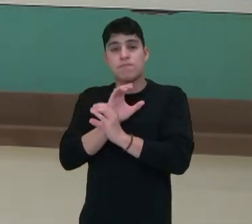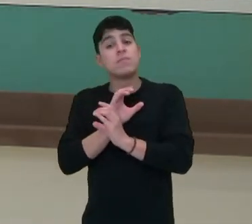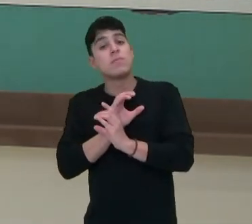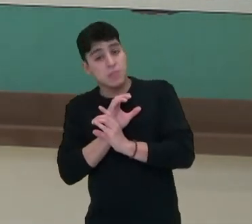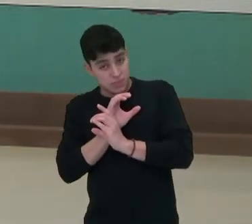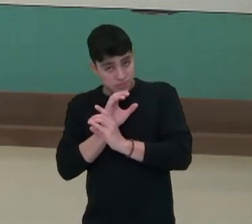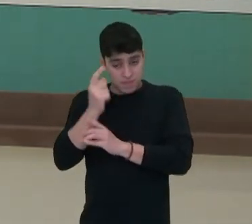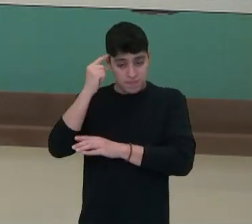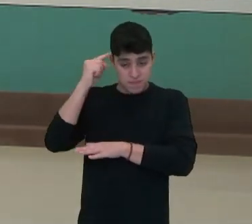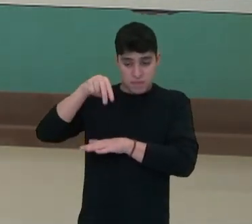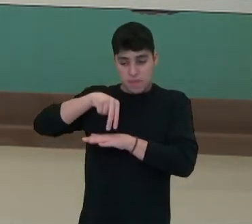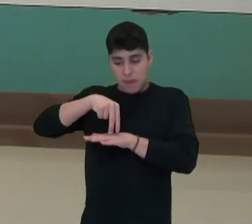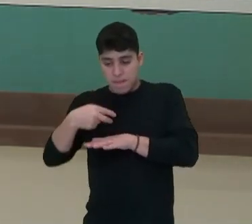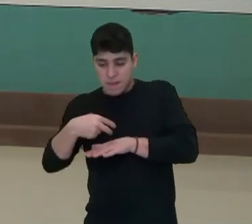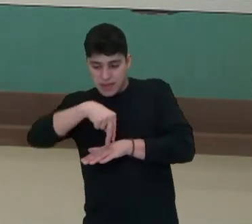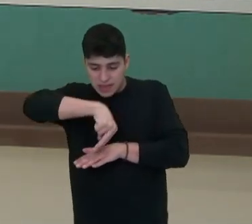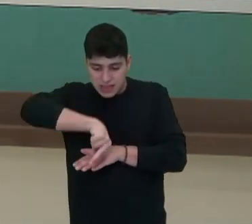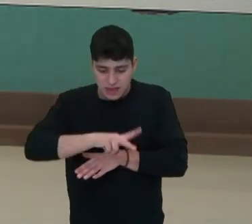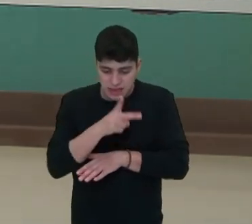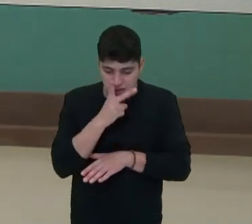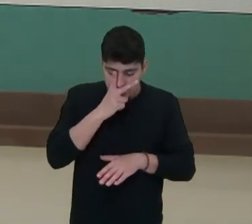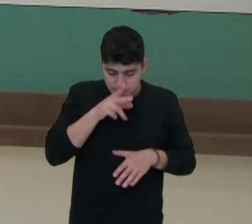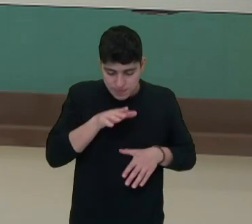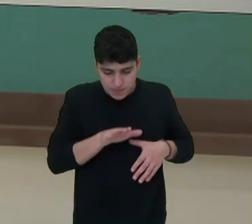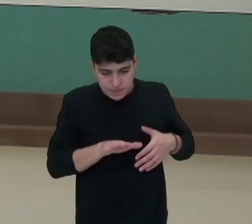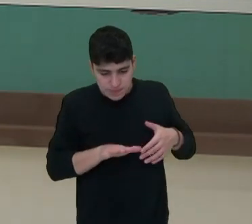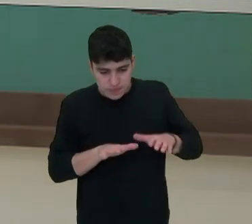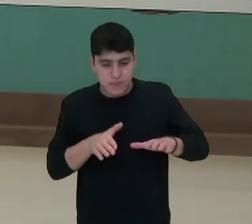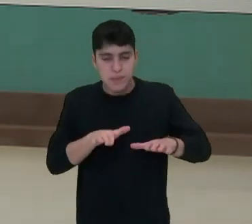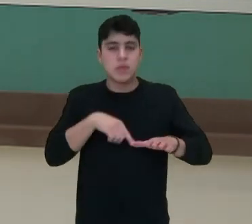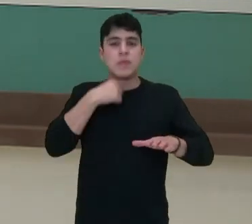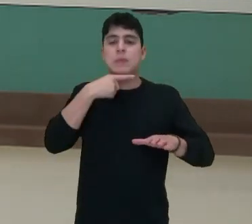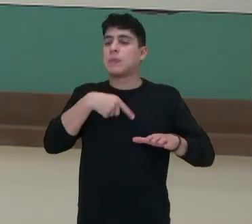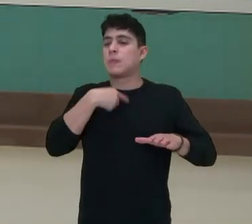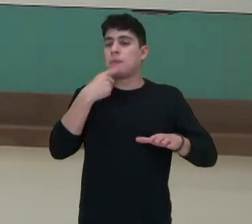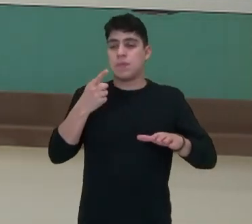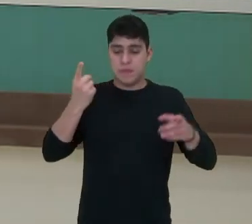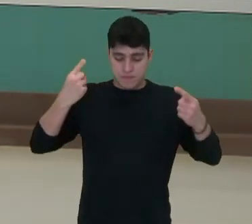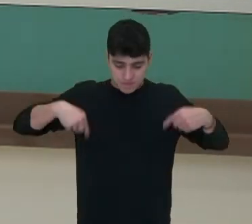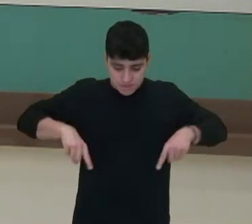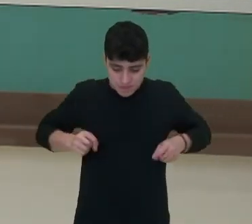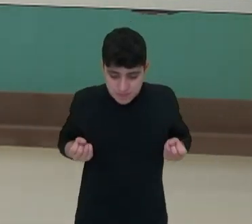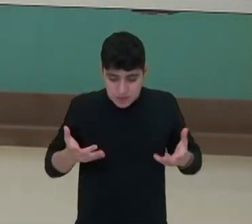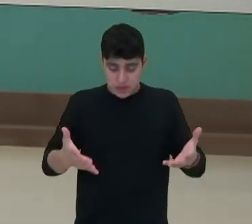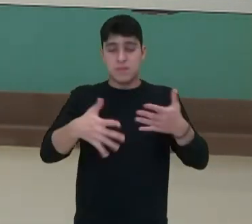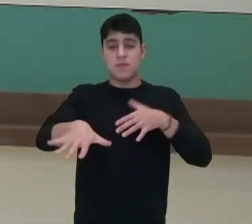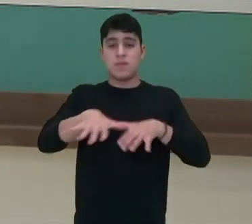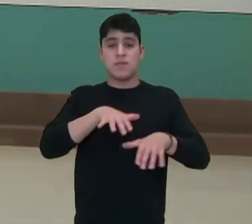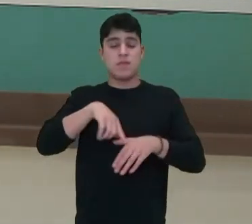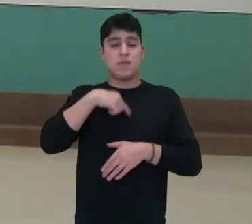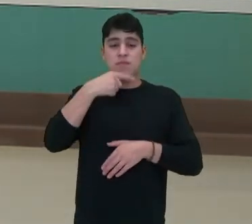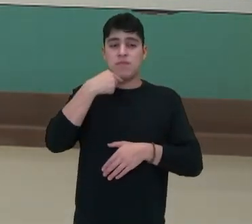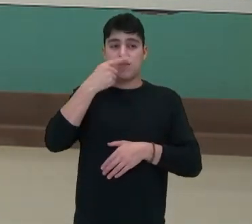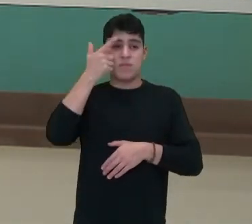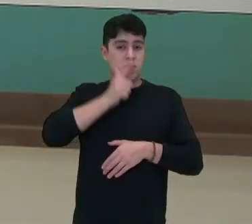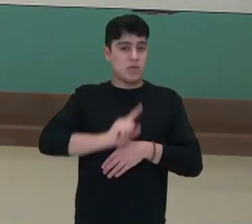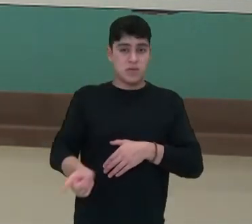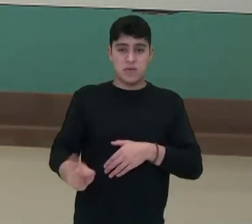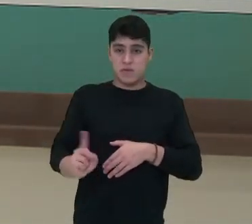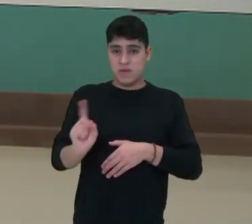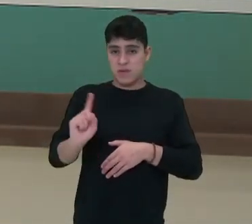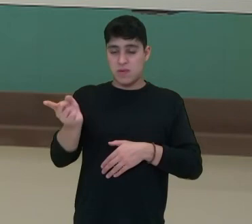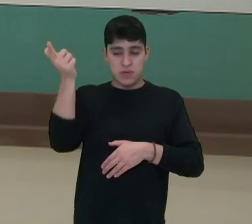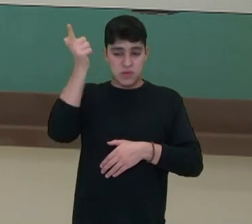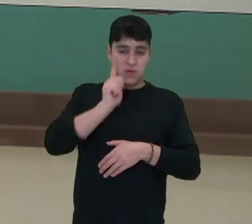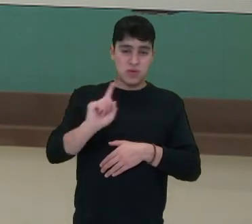de equilíbrio, a pessoa não consegue se manter em pé, e incoordenação dos movimentos, ela não consegue, por exemplo, se deslocar